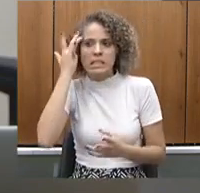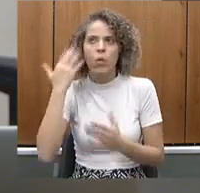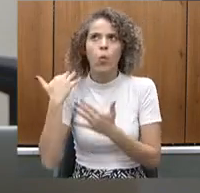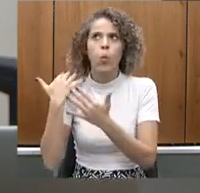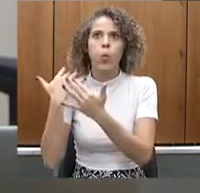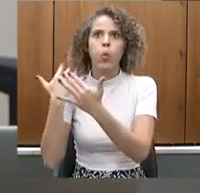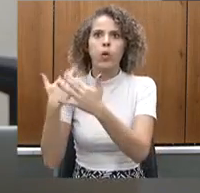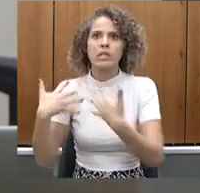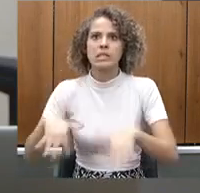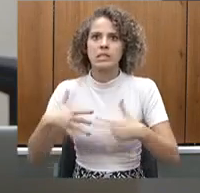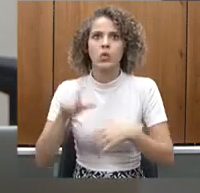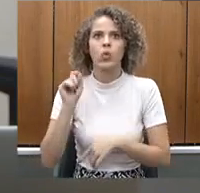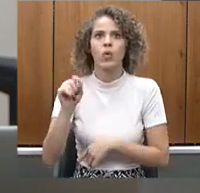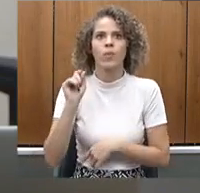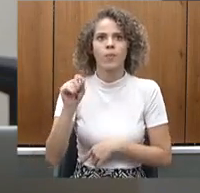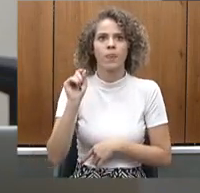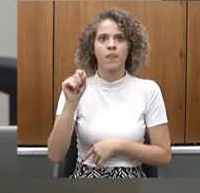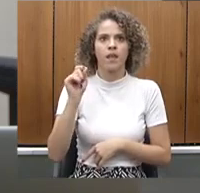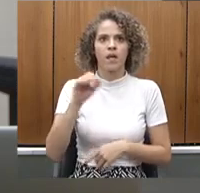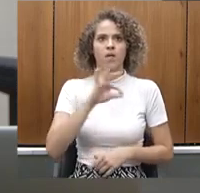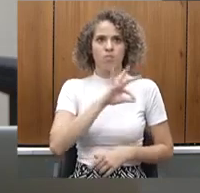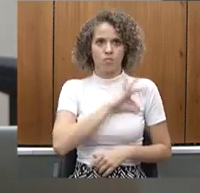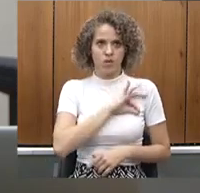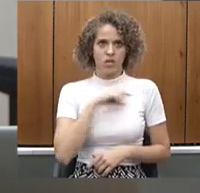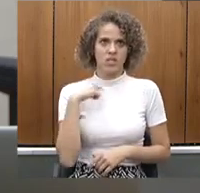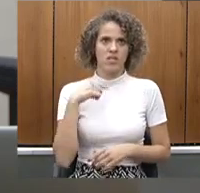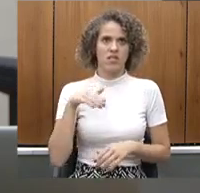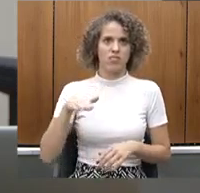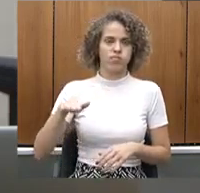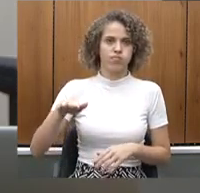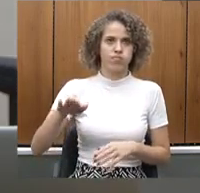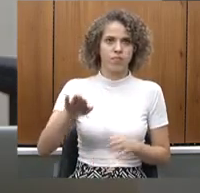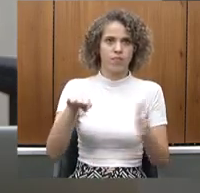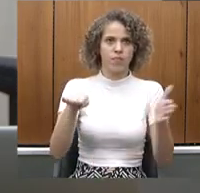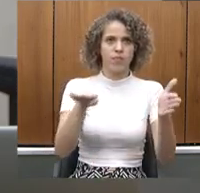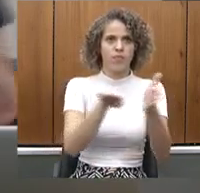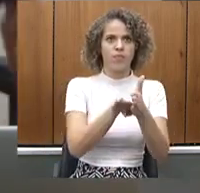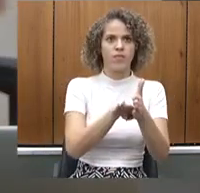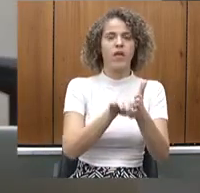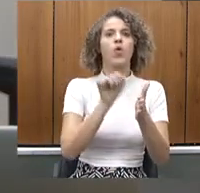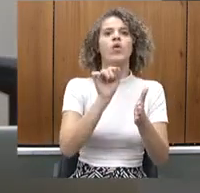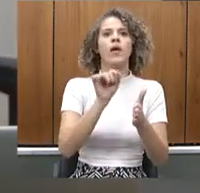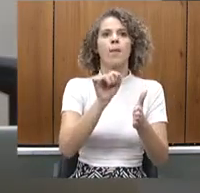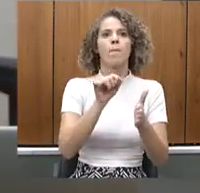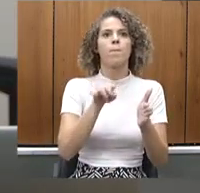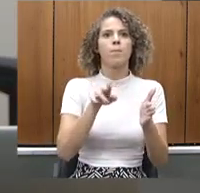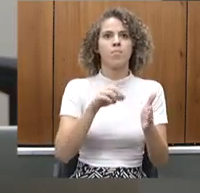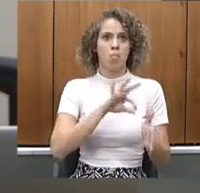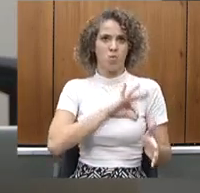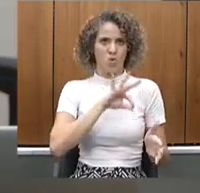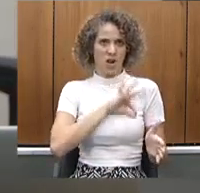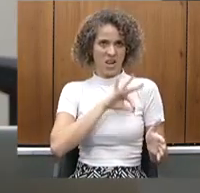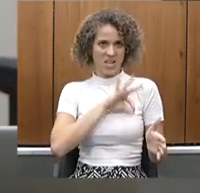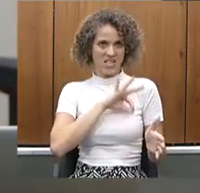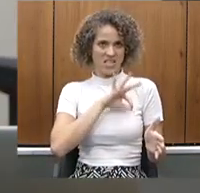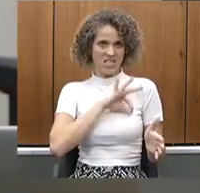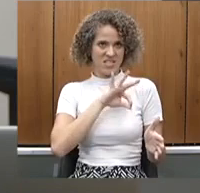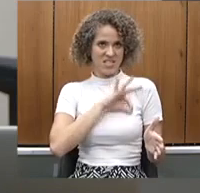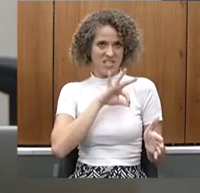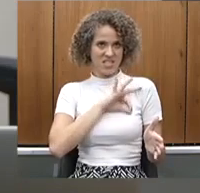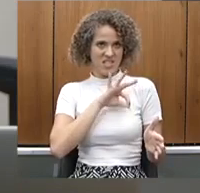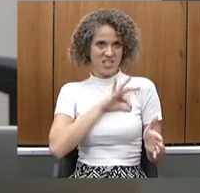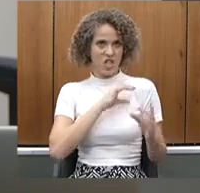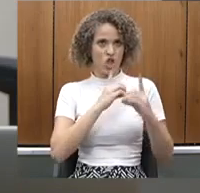aumentando com policiamento unitário policiamento unitário contraria os chamados cadernos